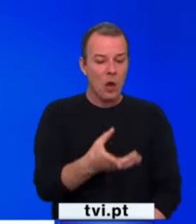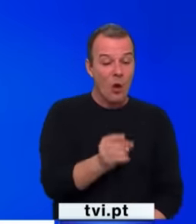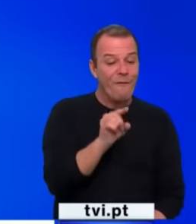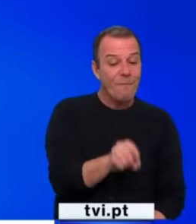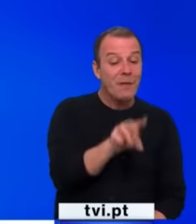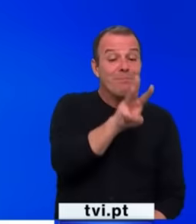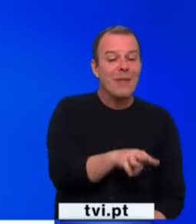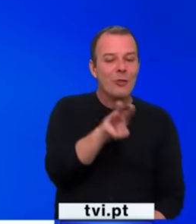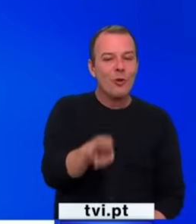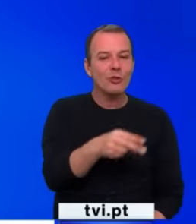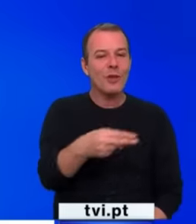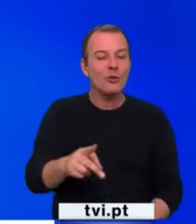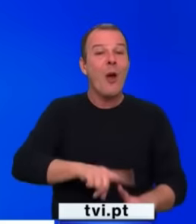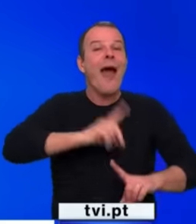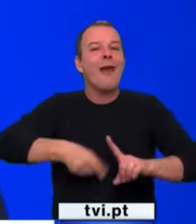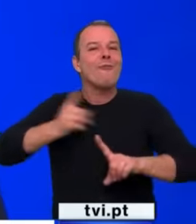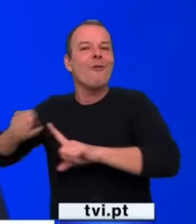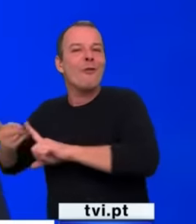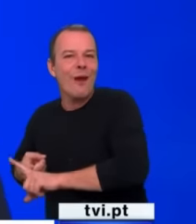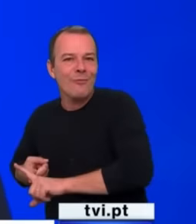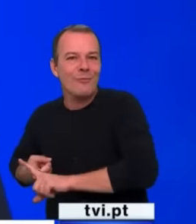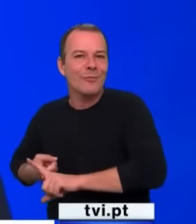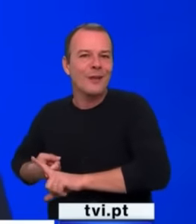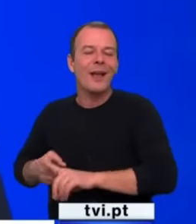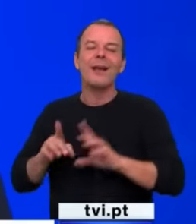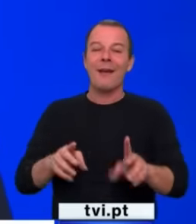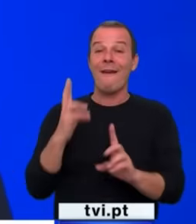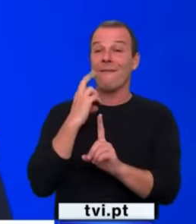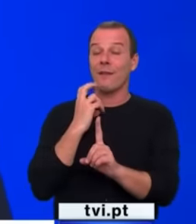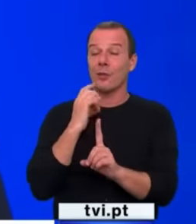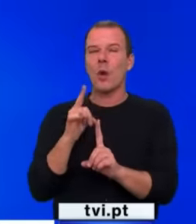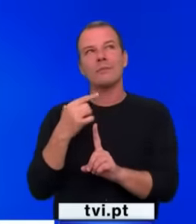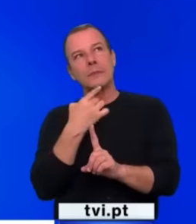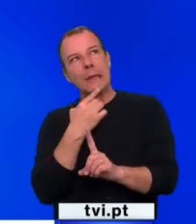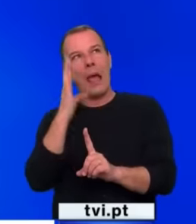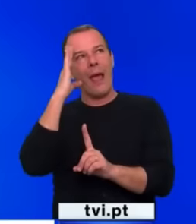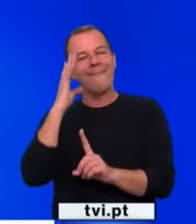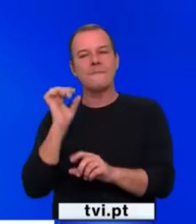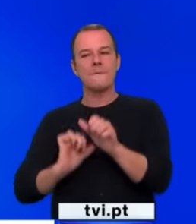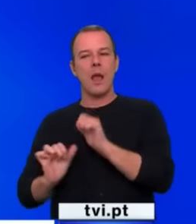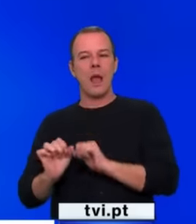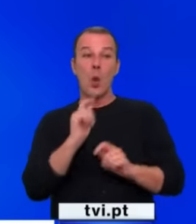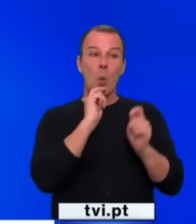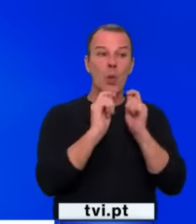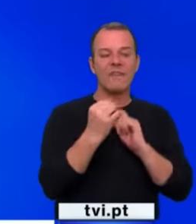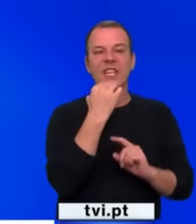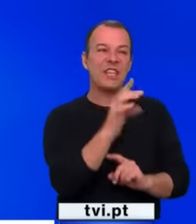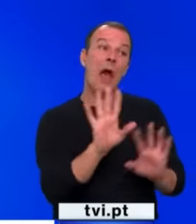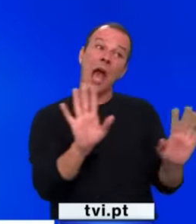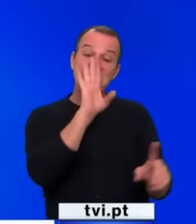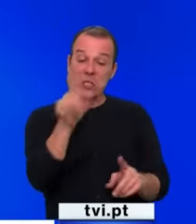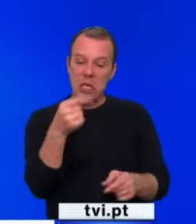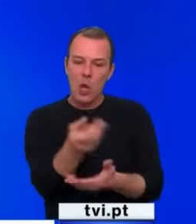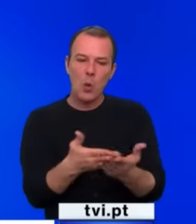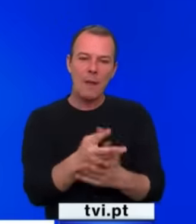anos. Exato. Obviamente que é impossível. Exato. E aliás, André Ventura já começou a recuar, dá uma entrevista e diz, bom, se a economia crescer